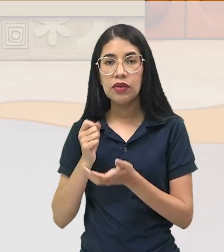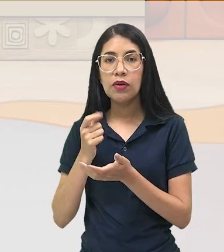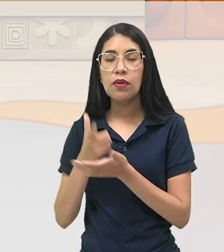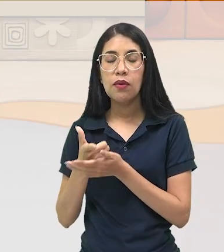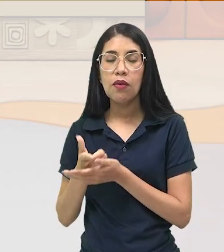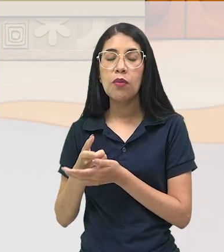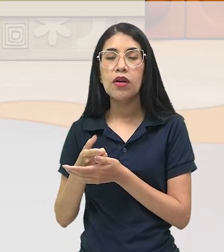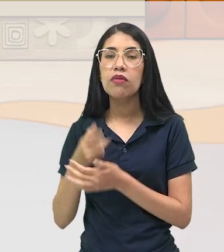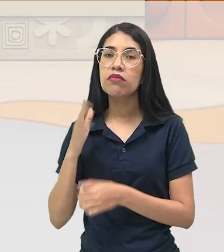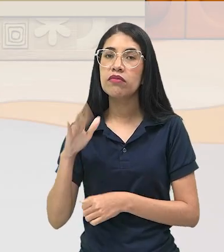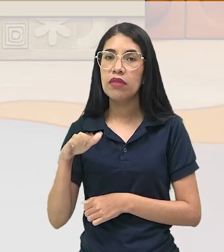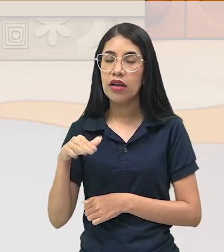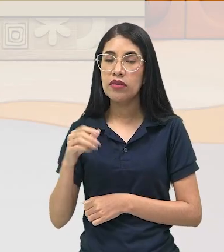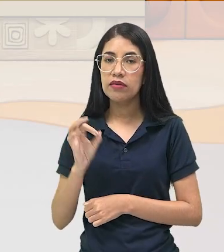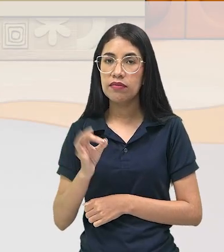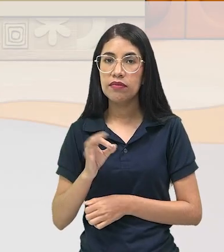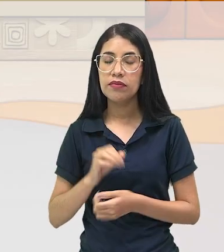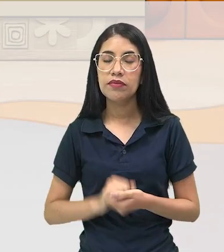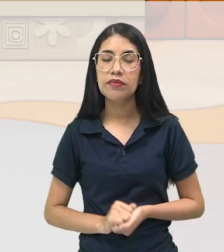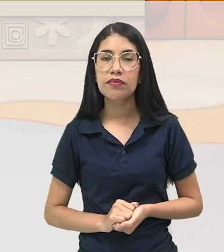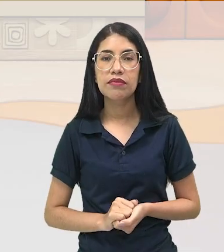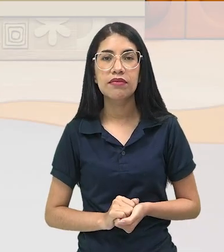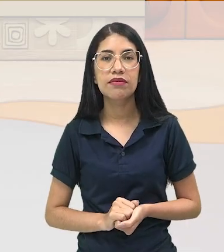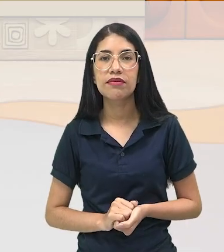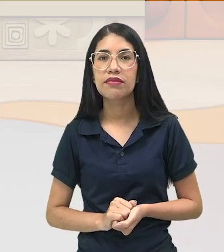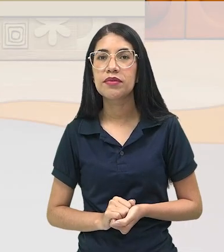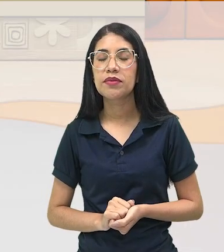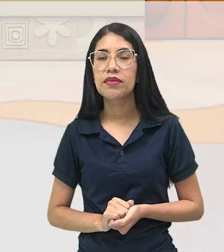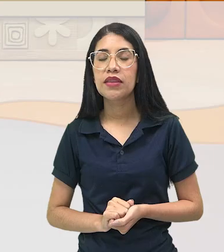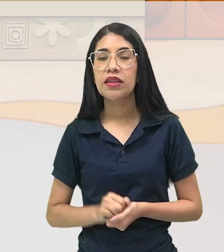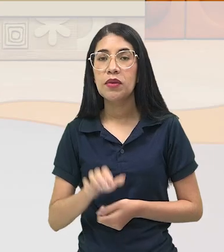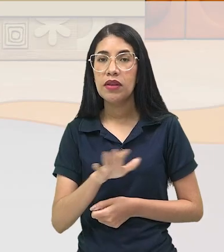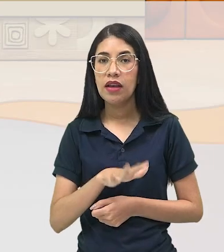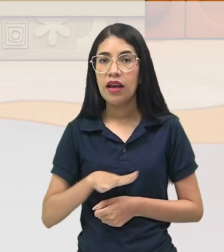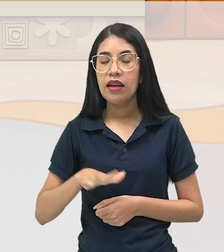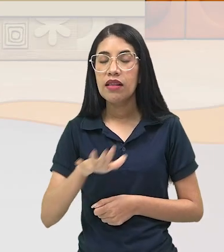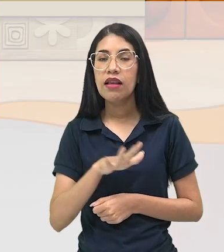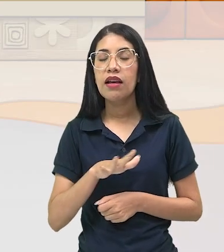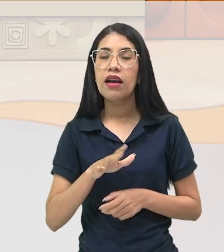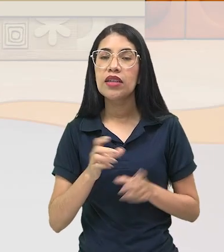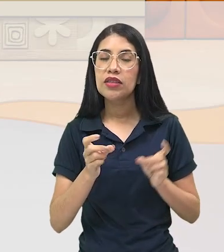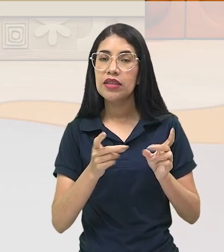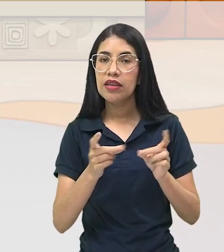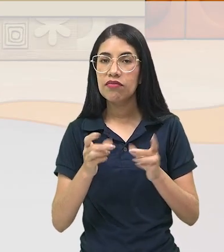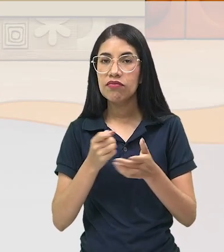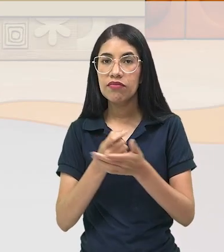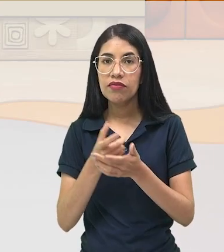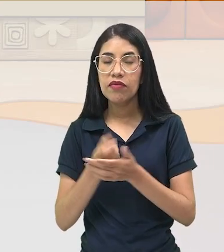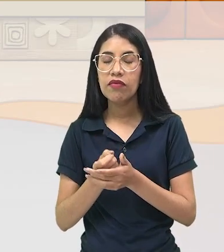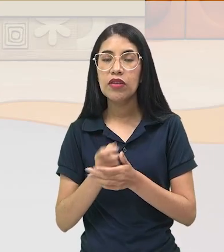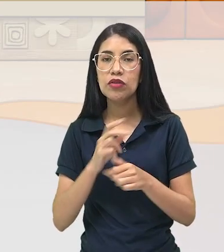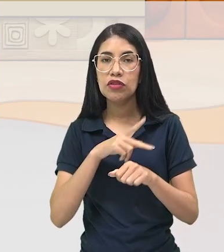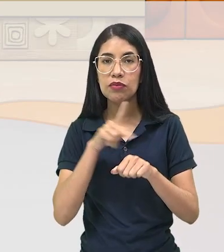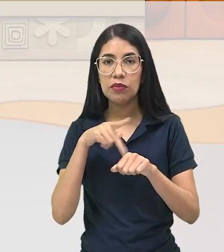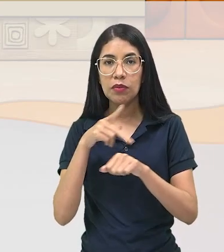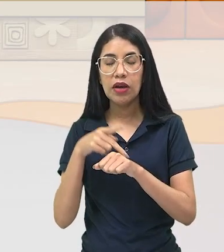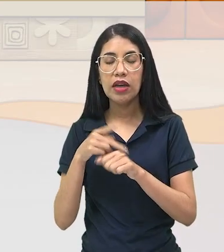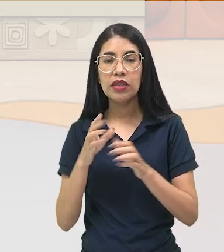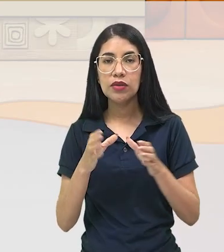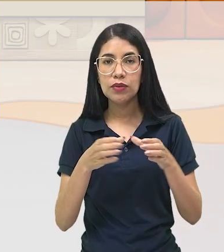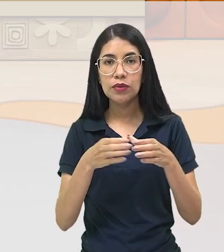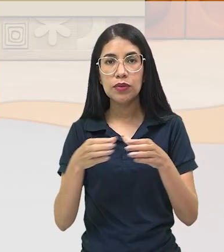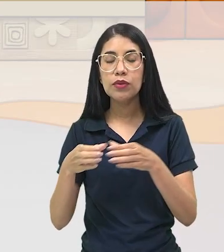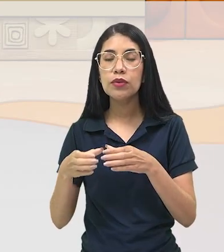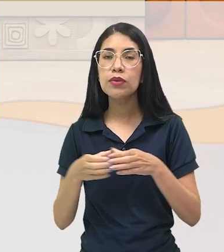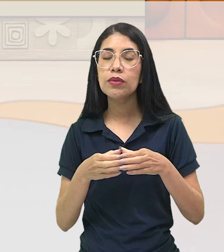obviamente, o produto mais barato. Deu para entender? Dentro da zona de livre comércio, os países que compõem o bloco econômico, né, só para os